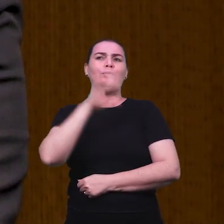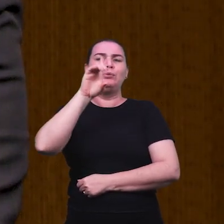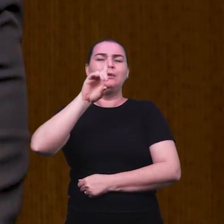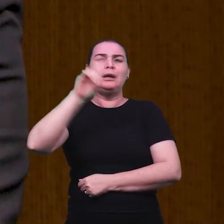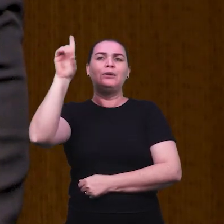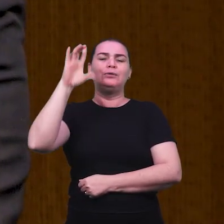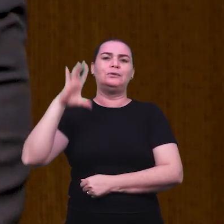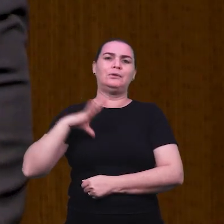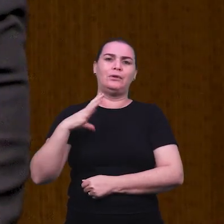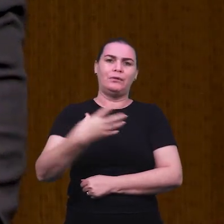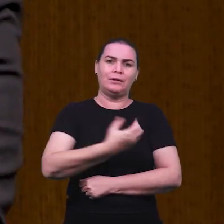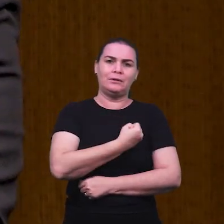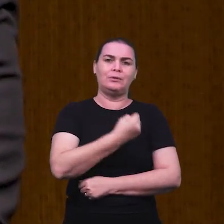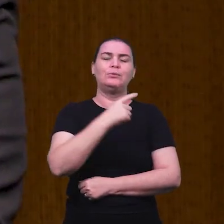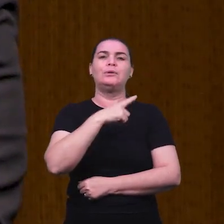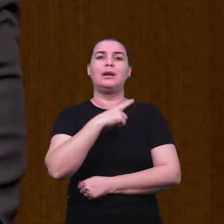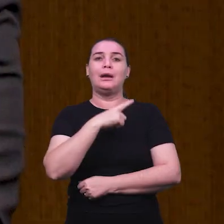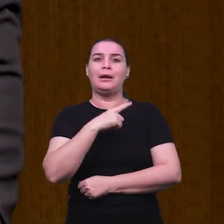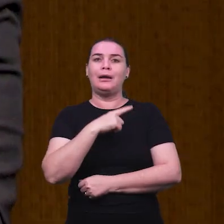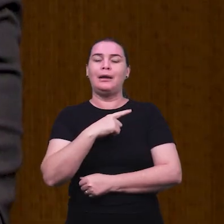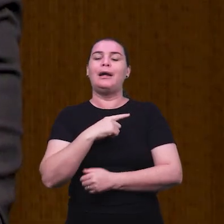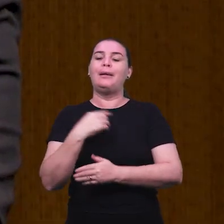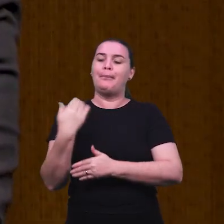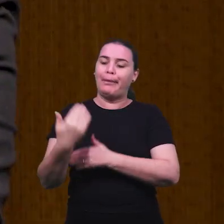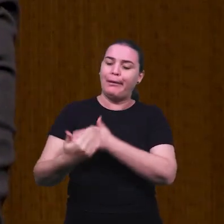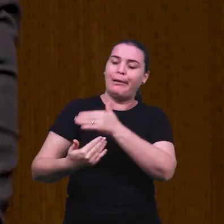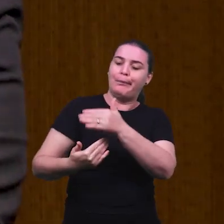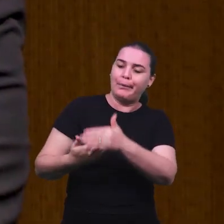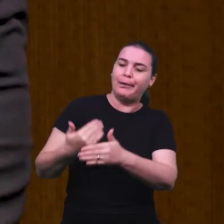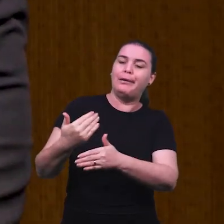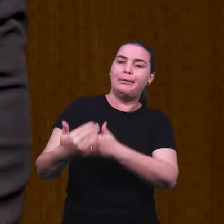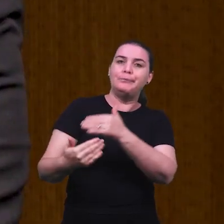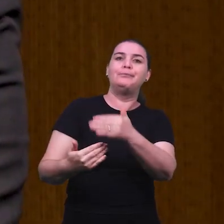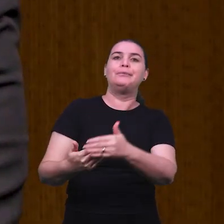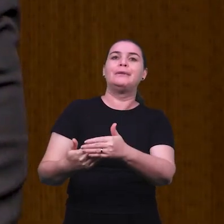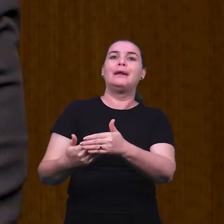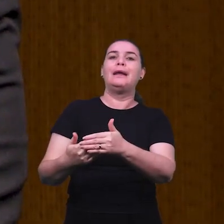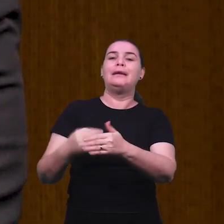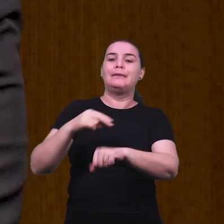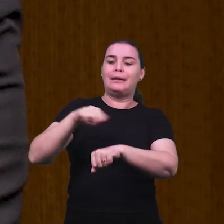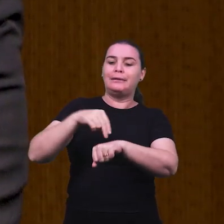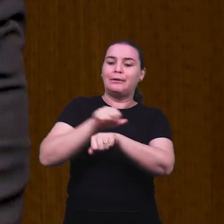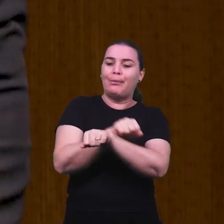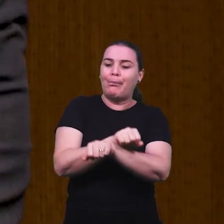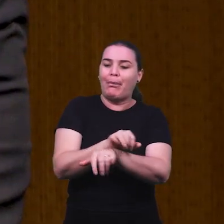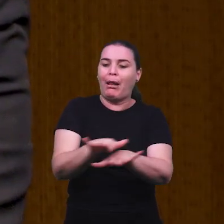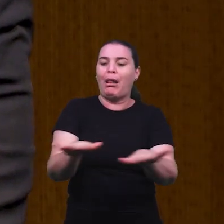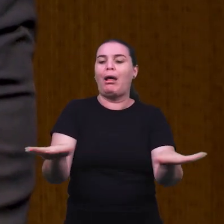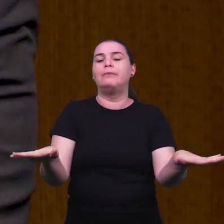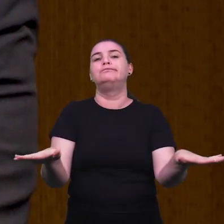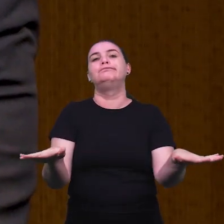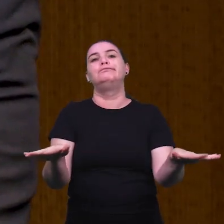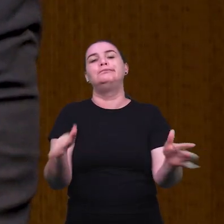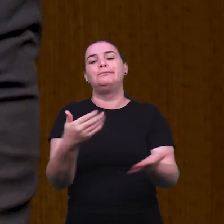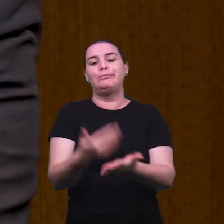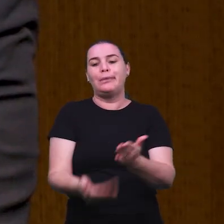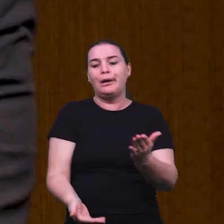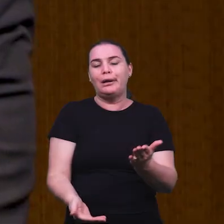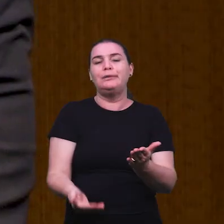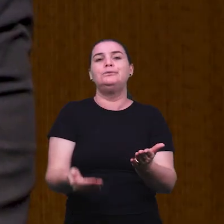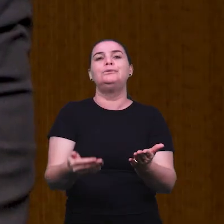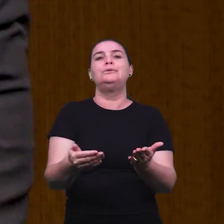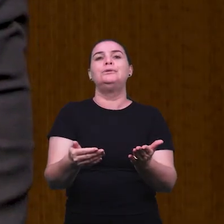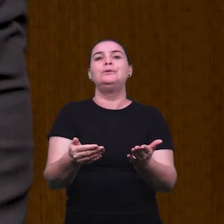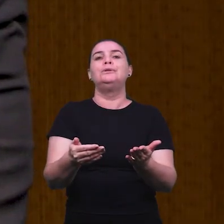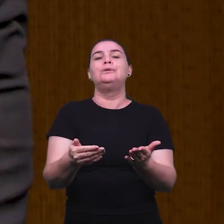né? Passa-se o tempo, essa nação em alguns momentos falha, né? Permitem que